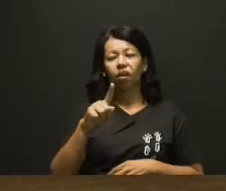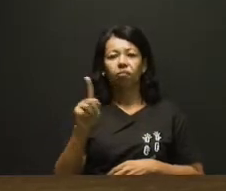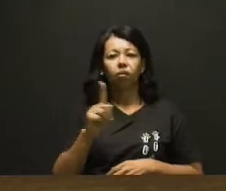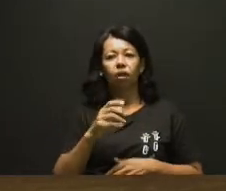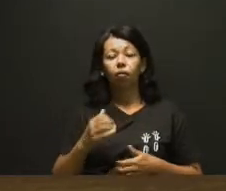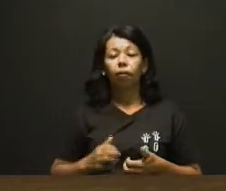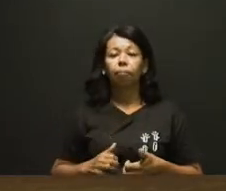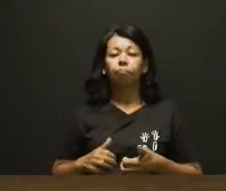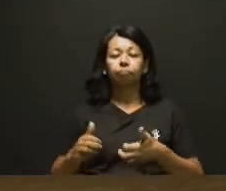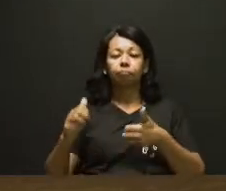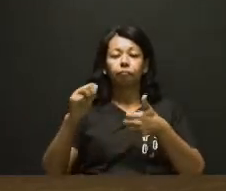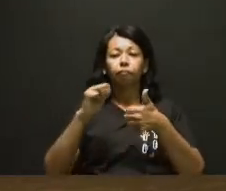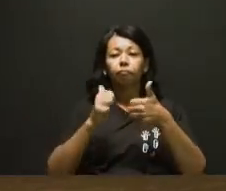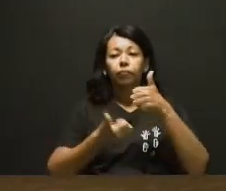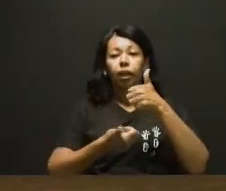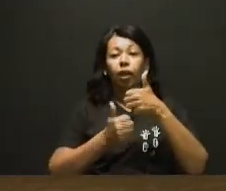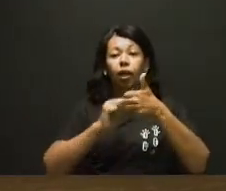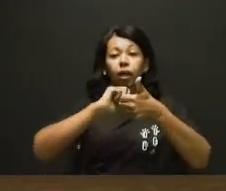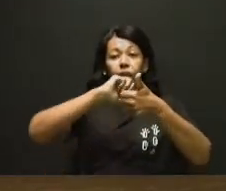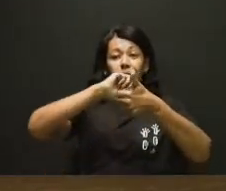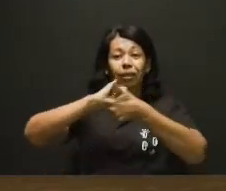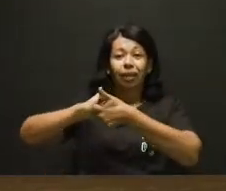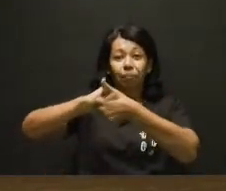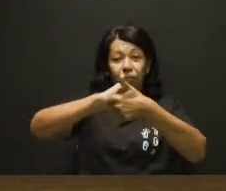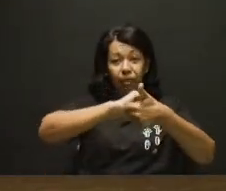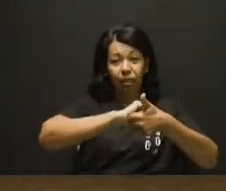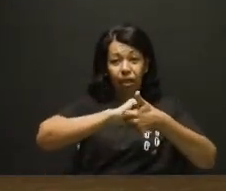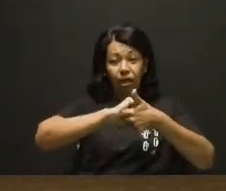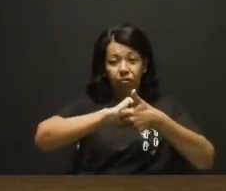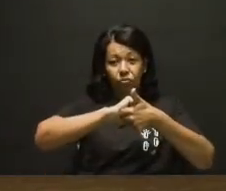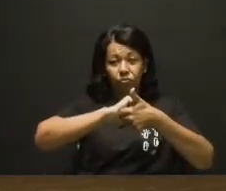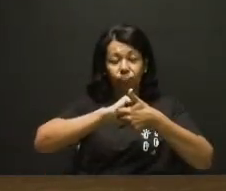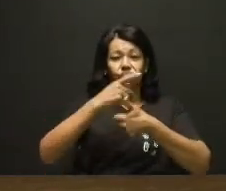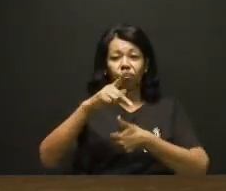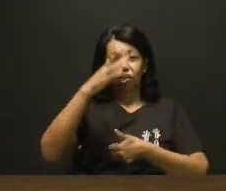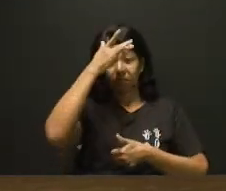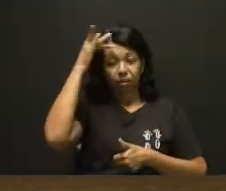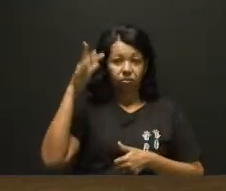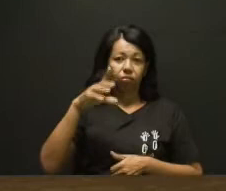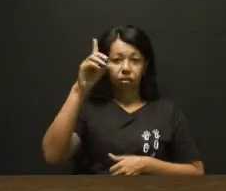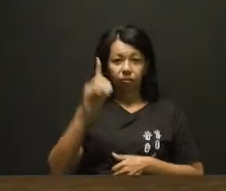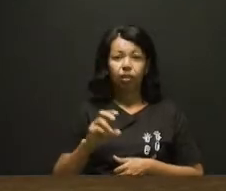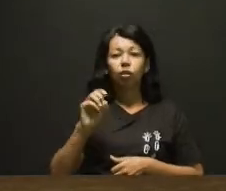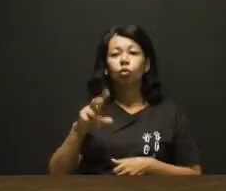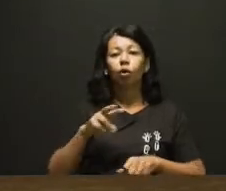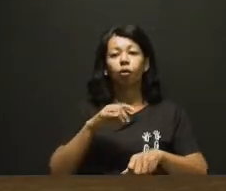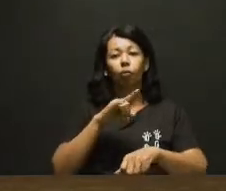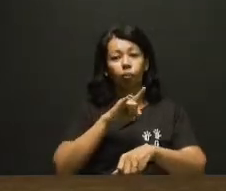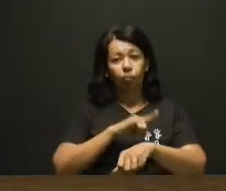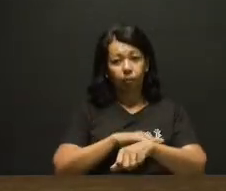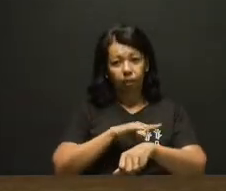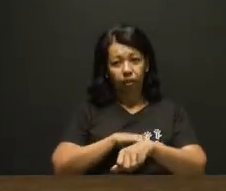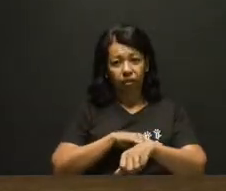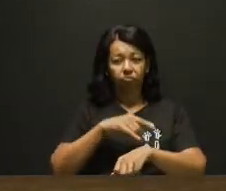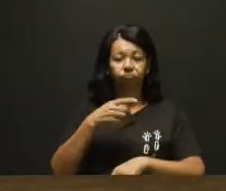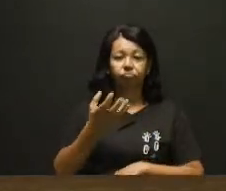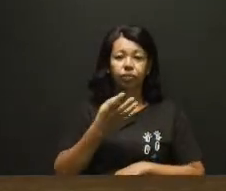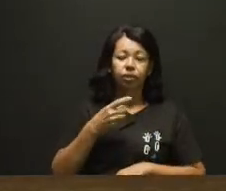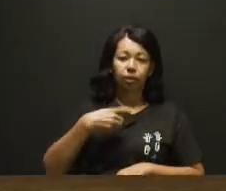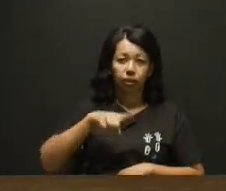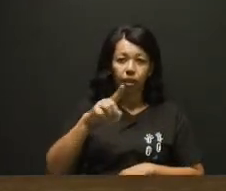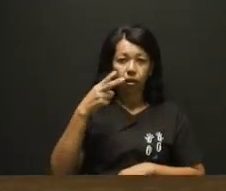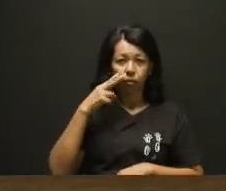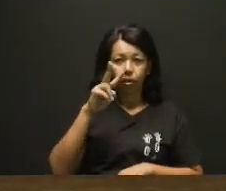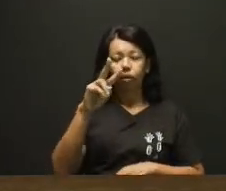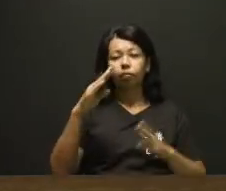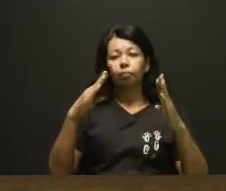deficiência a pessoa que tem né a necessidade não é só o banheiro quem quiser olhar na minha casa e sobre o que eu falei